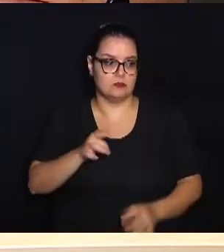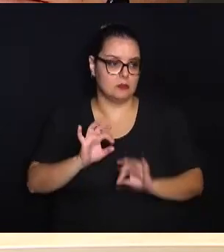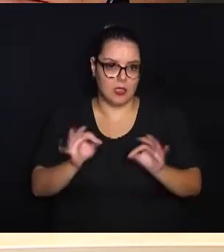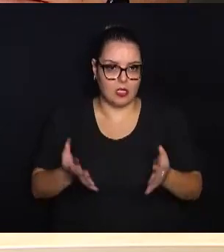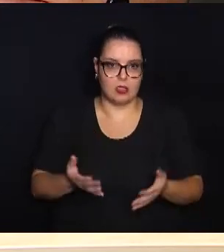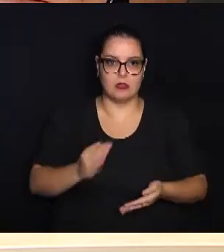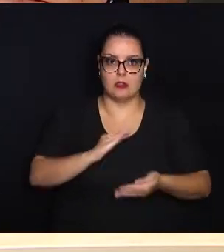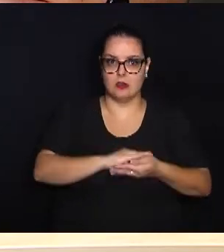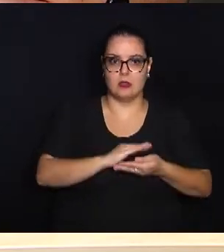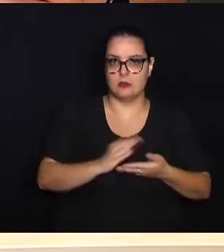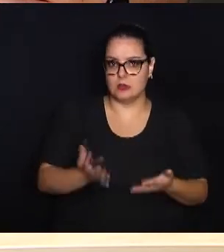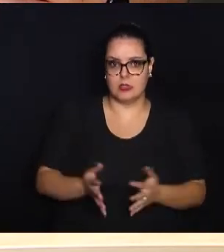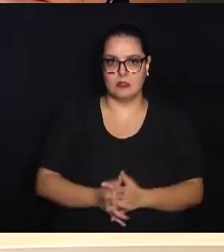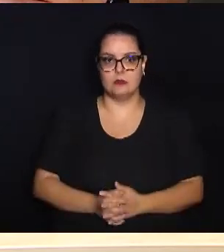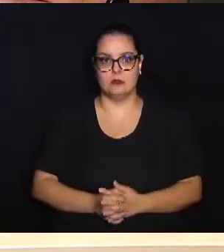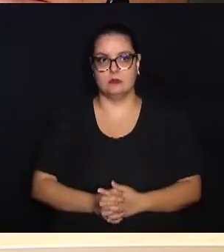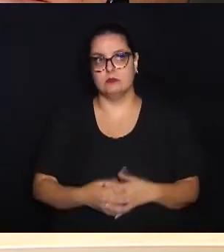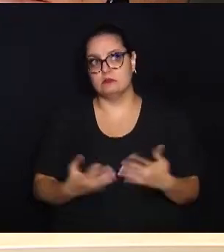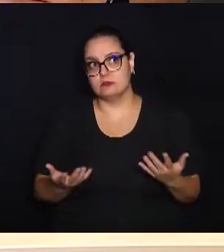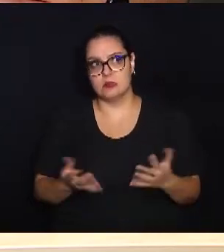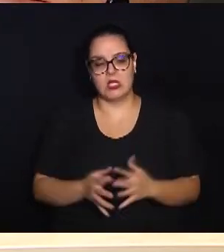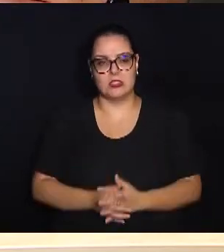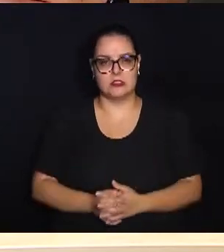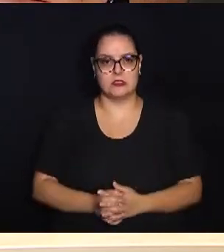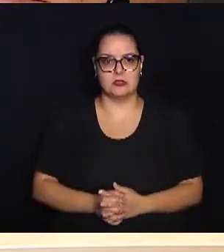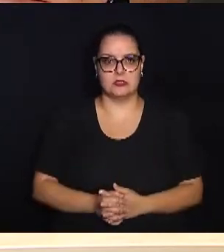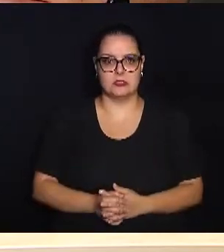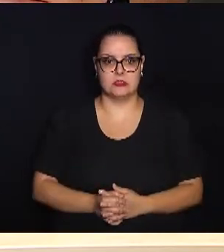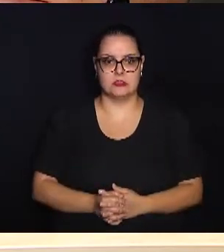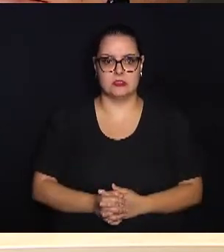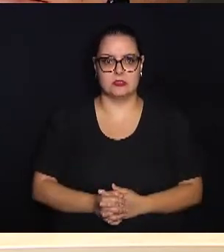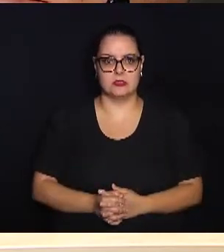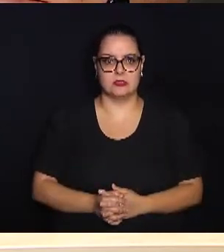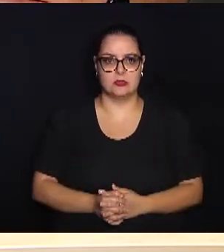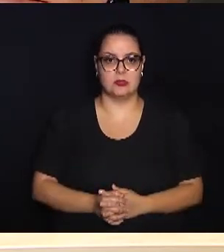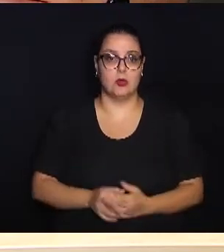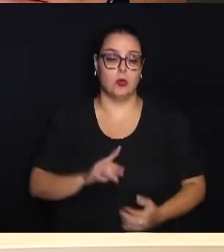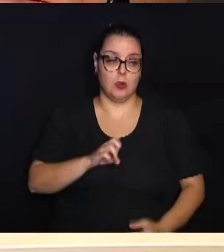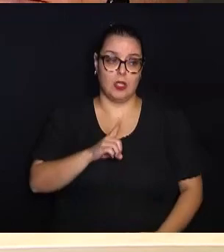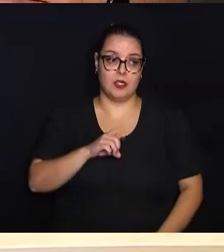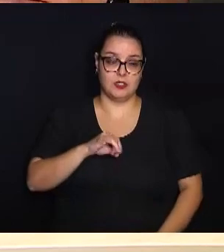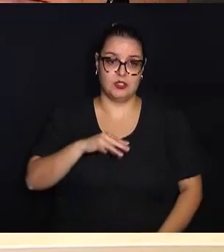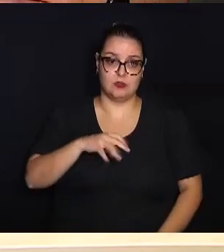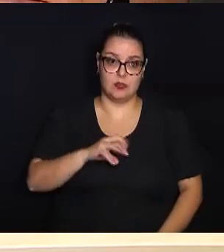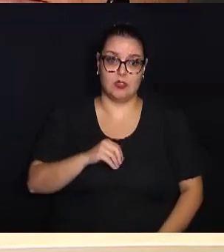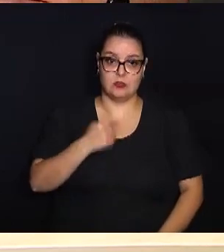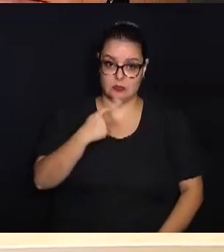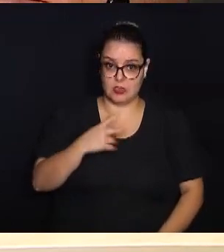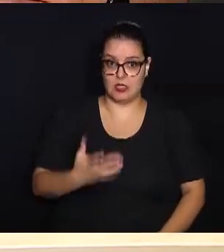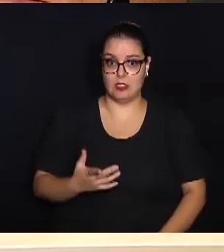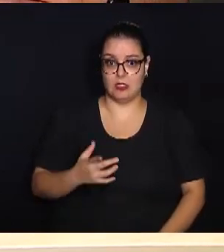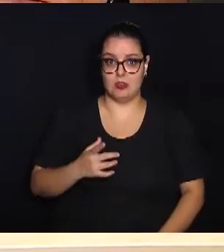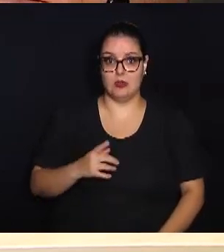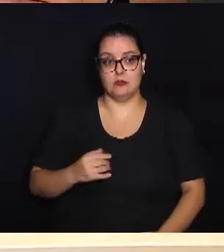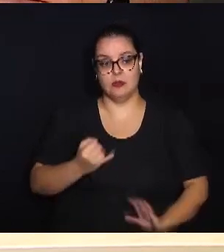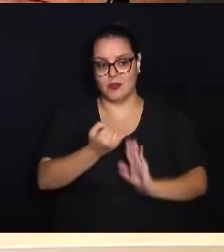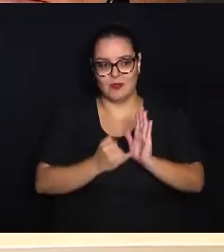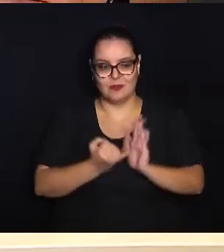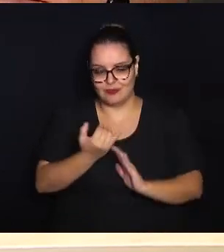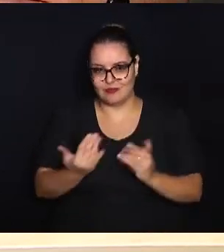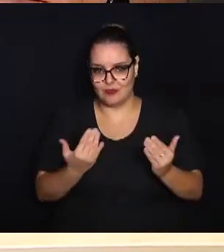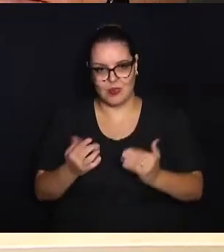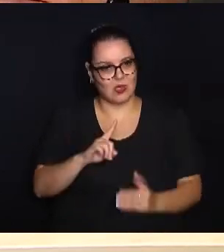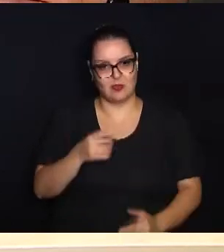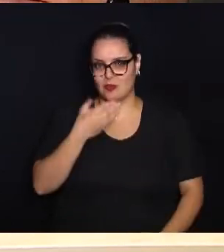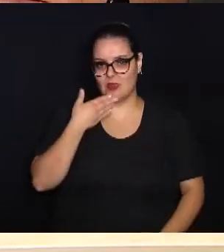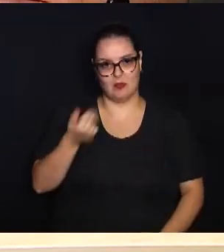não incide Academia de Poupança, não tem, mas os rendimentos dela perante a inflação não são os